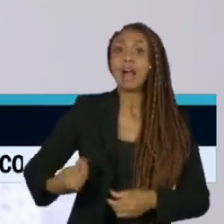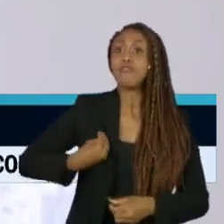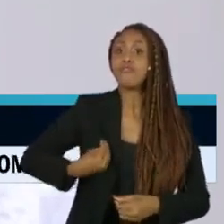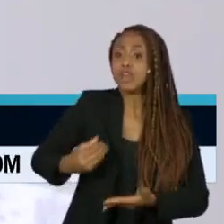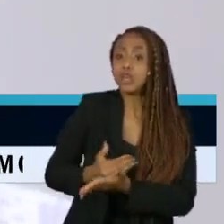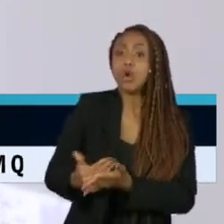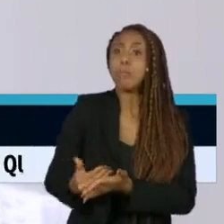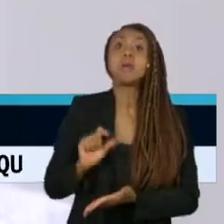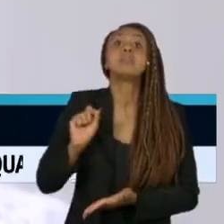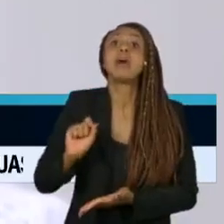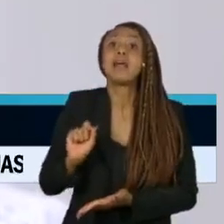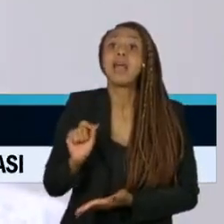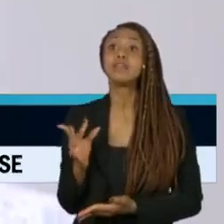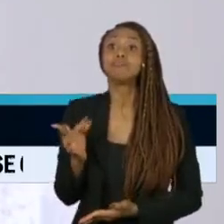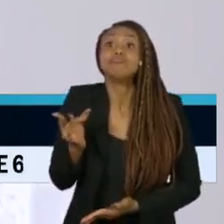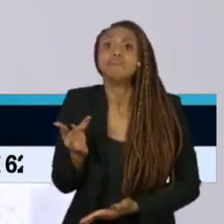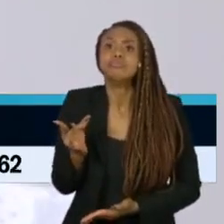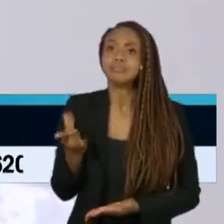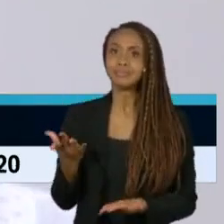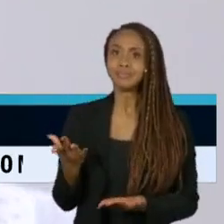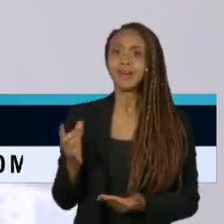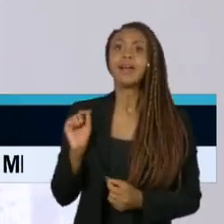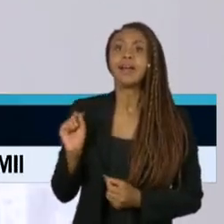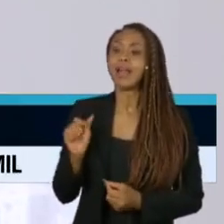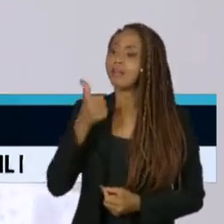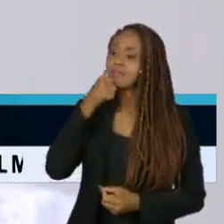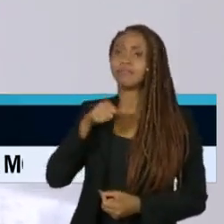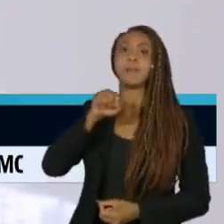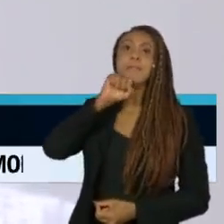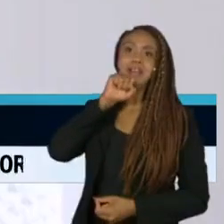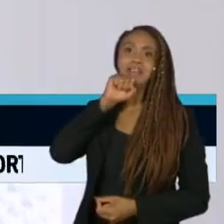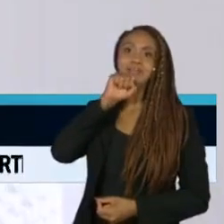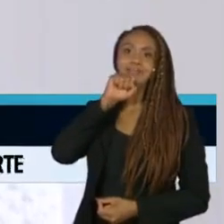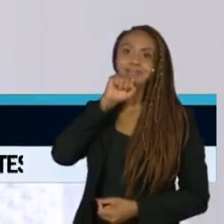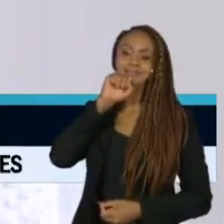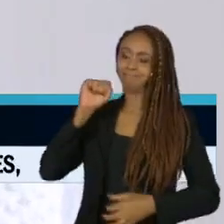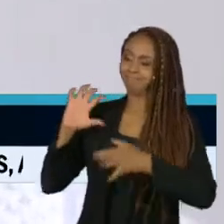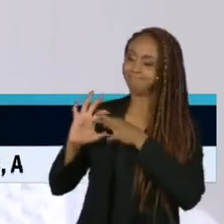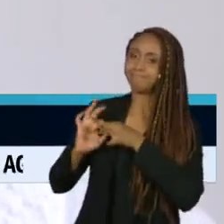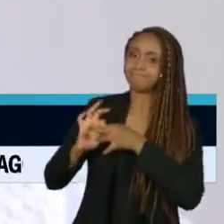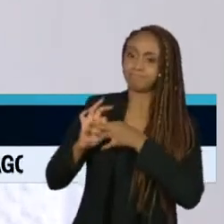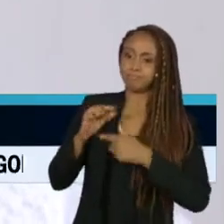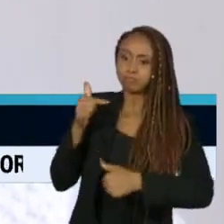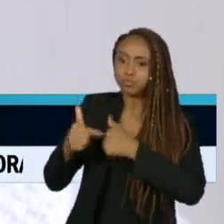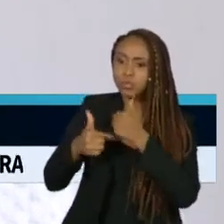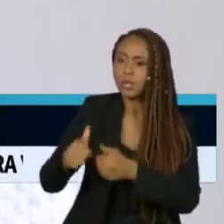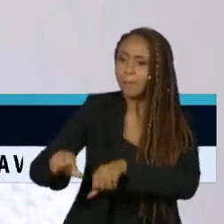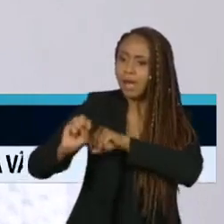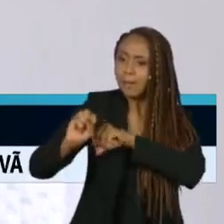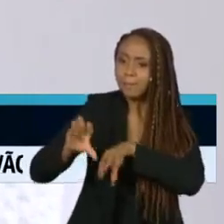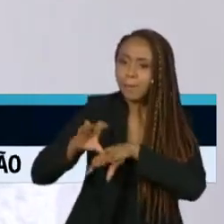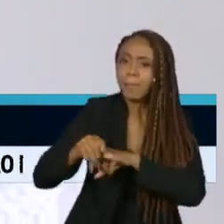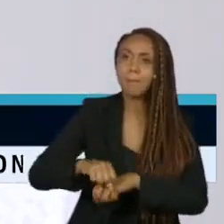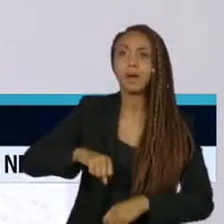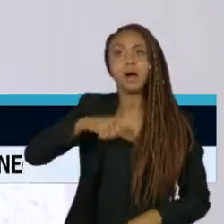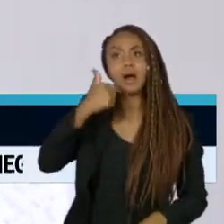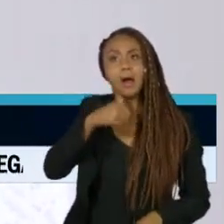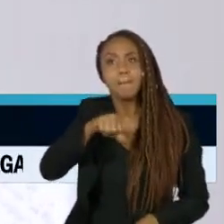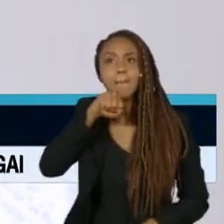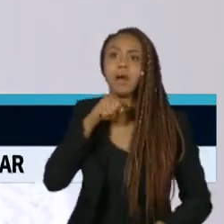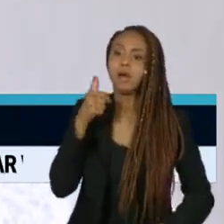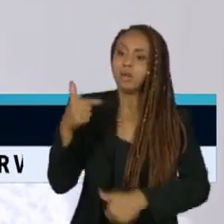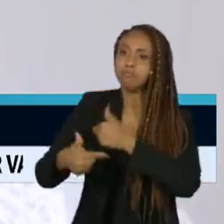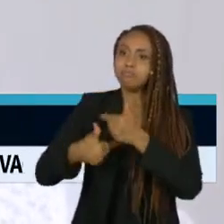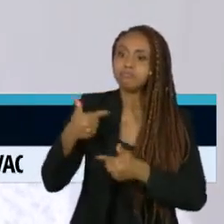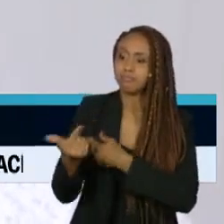mãe quem traz, quem vincula, né? Do trabalho da maternidade, é um trabalho